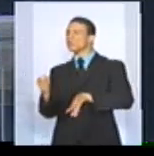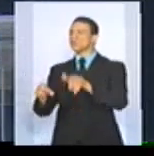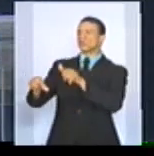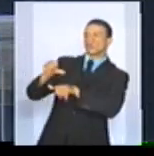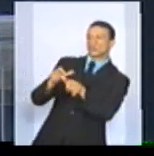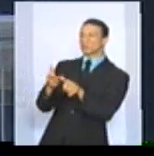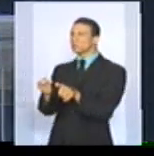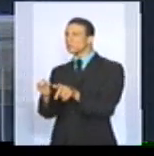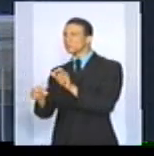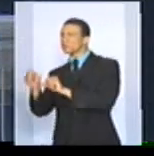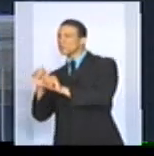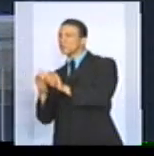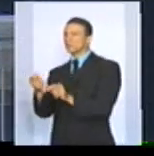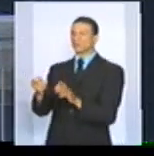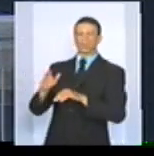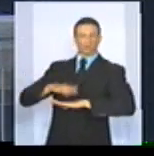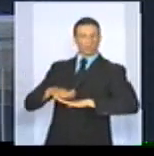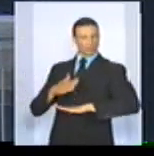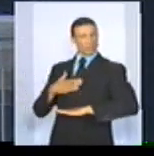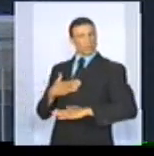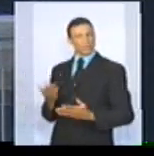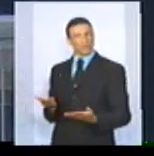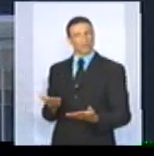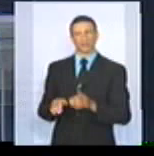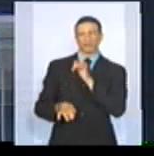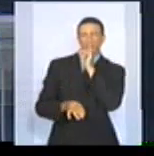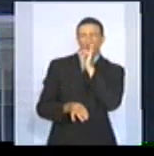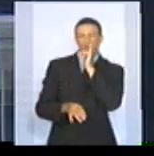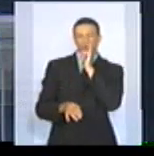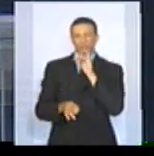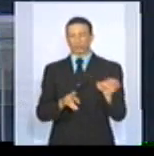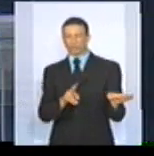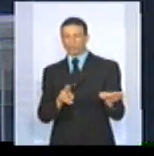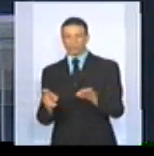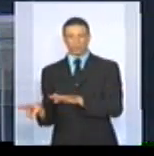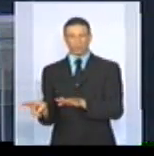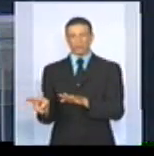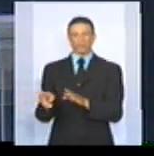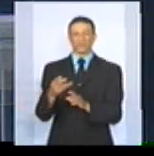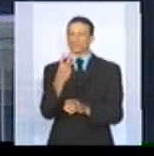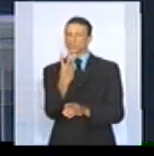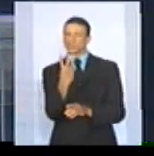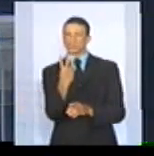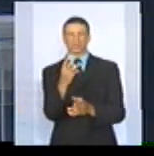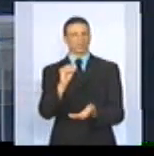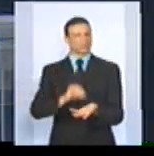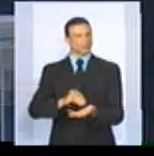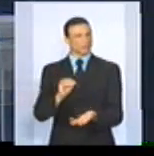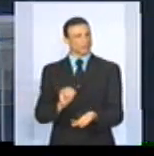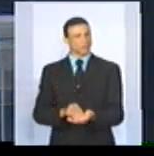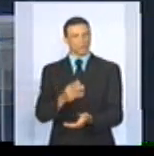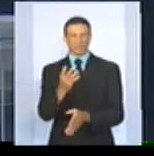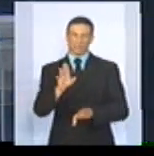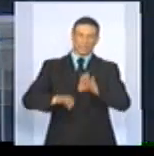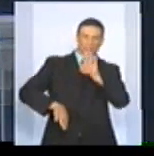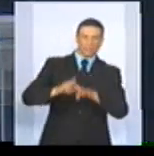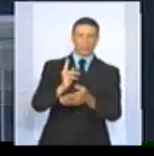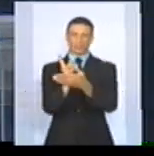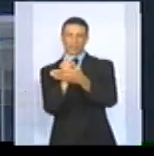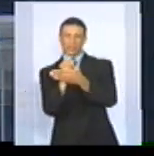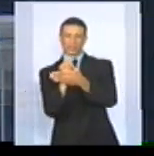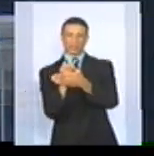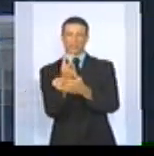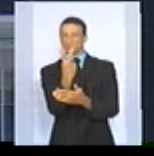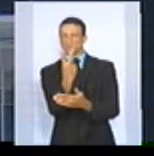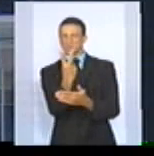Vejamos, a cota de 3 horas e meia semanais é, aparentemente, muito pequena. 2 filmes ou documentários ou desenhos por